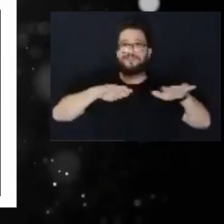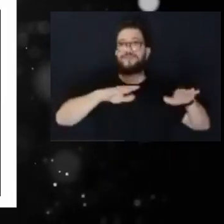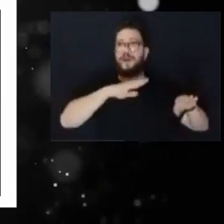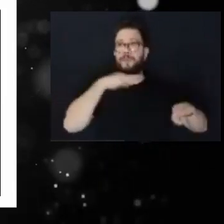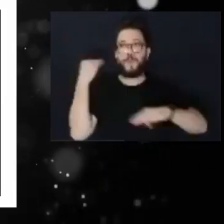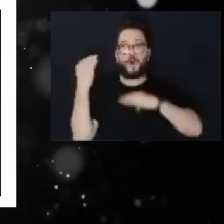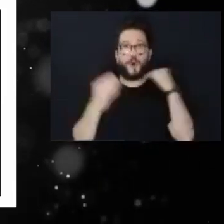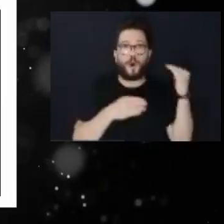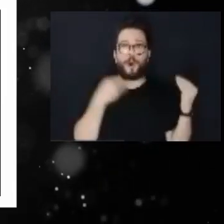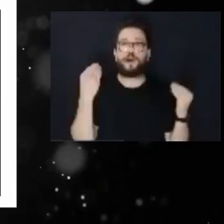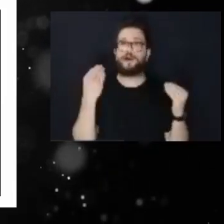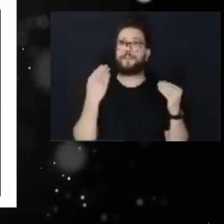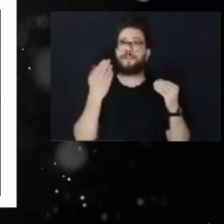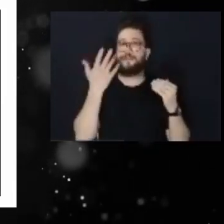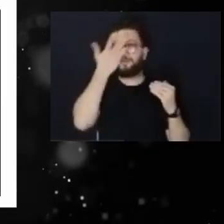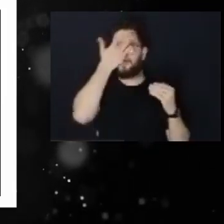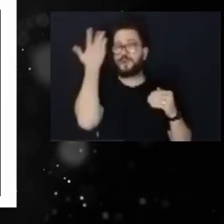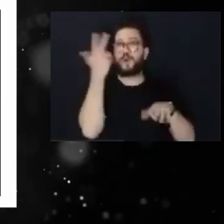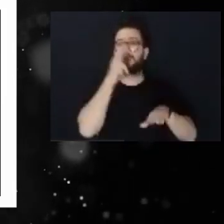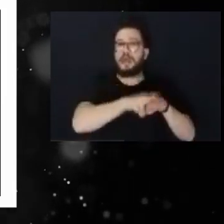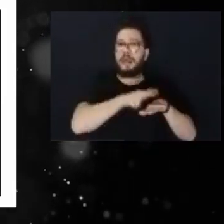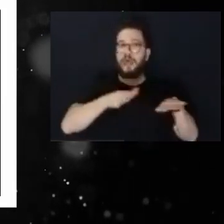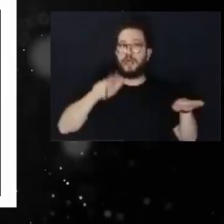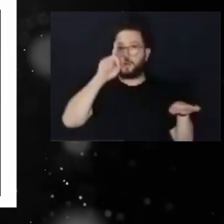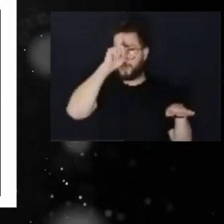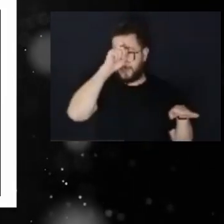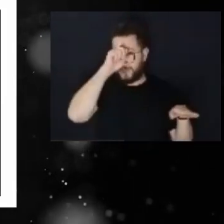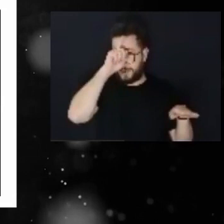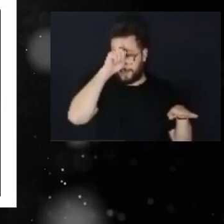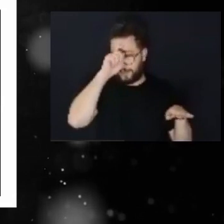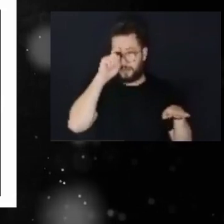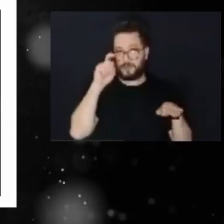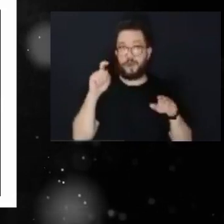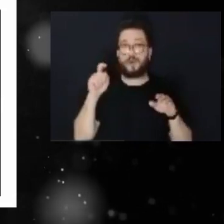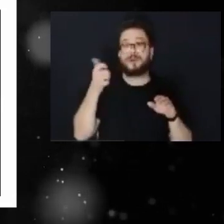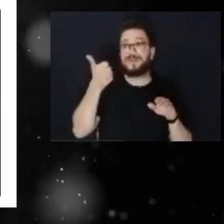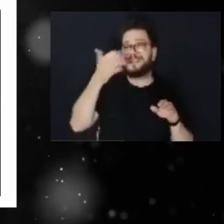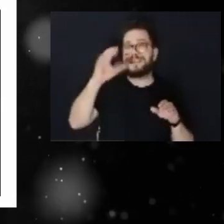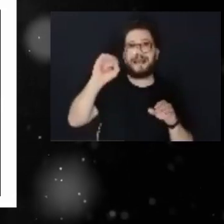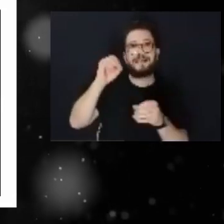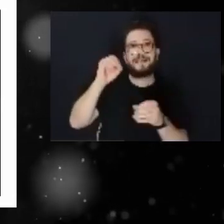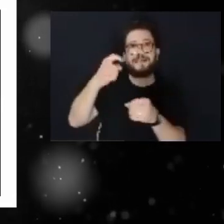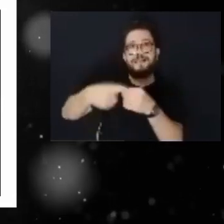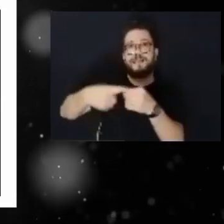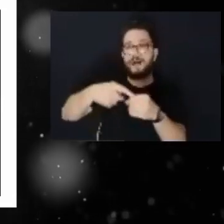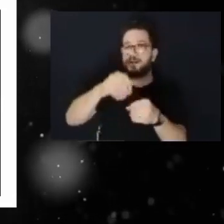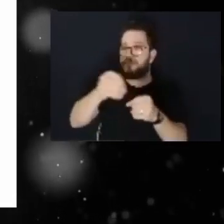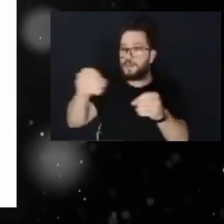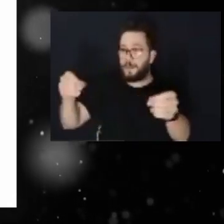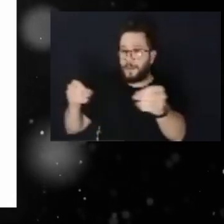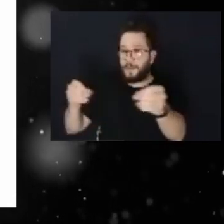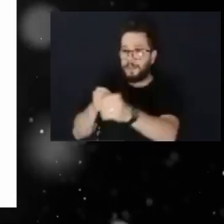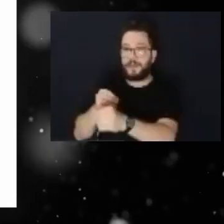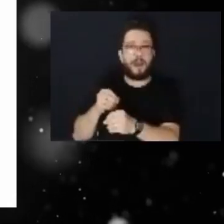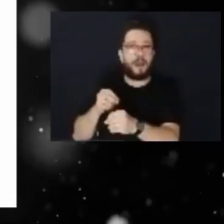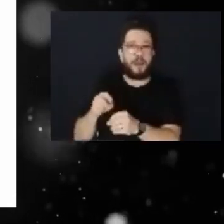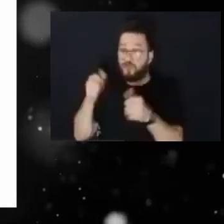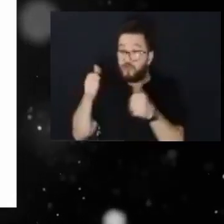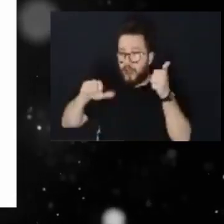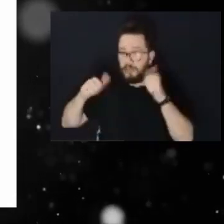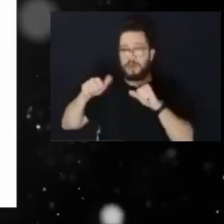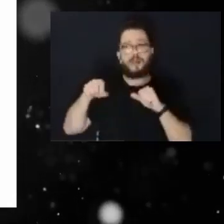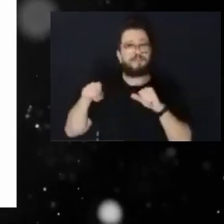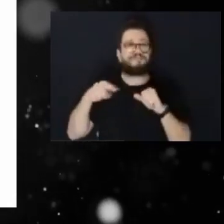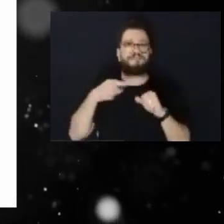número de internações nessas 10 cidades avaliadas, e a gente pode extrapolar isso para o Paraná como um todo. Agora,